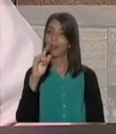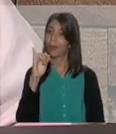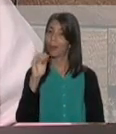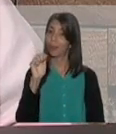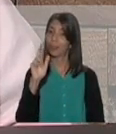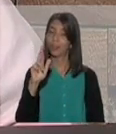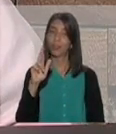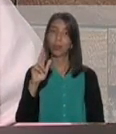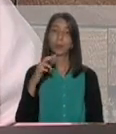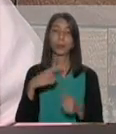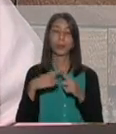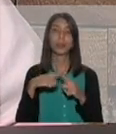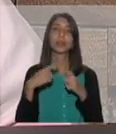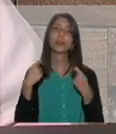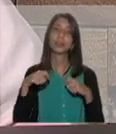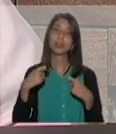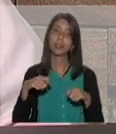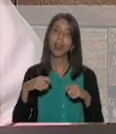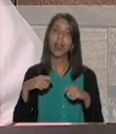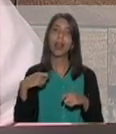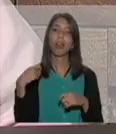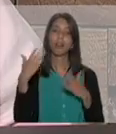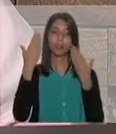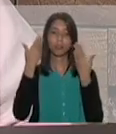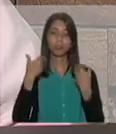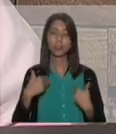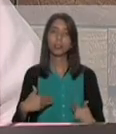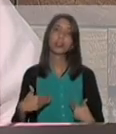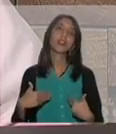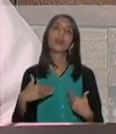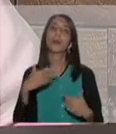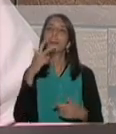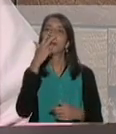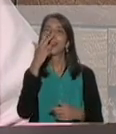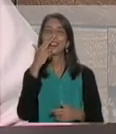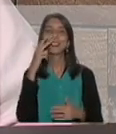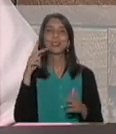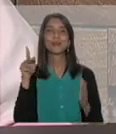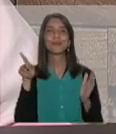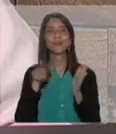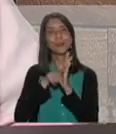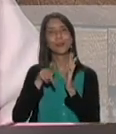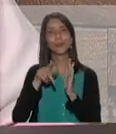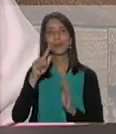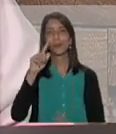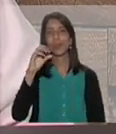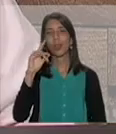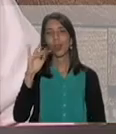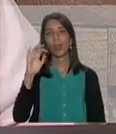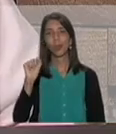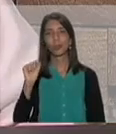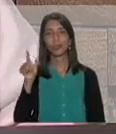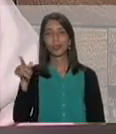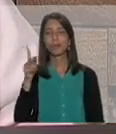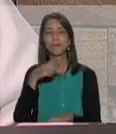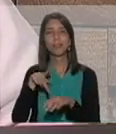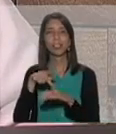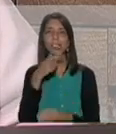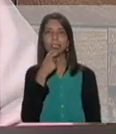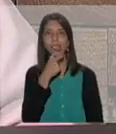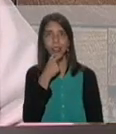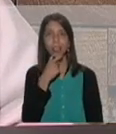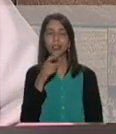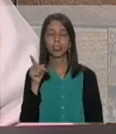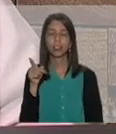fazer o Oliver, porque eu tinha que transmitir, pelo menos na aparência, uma figura londrina, né? Porque